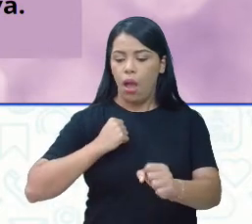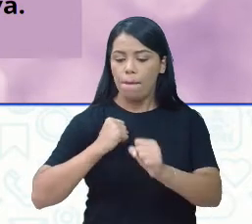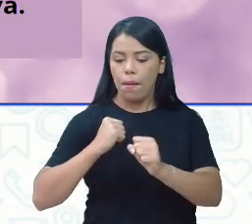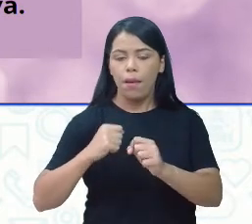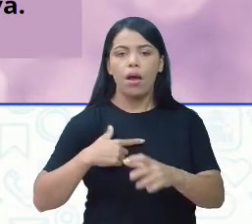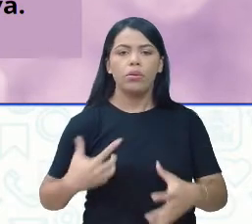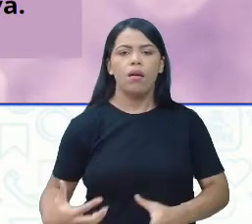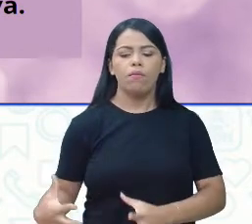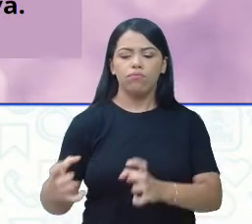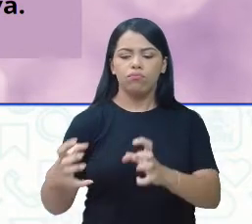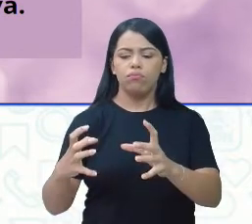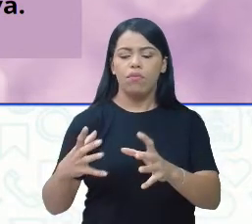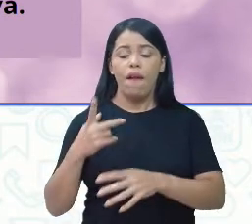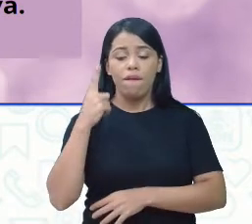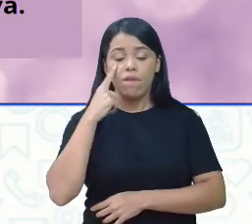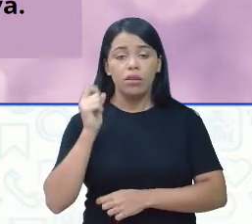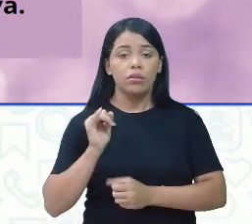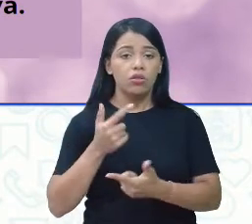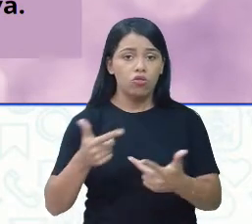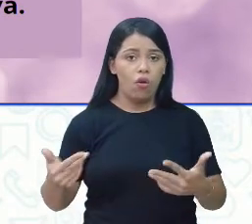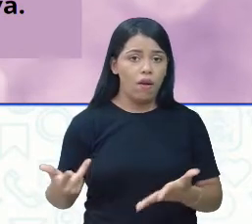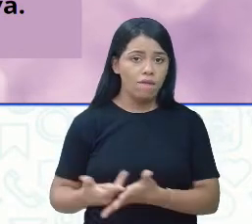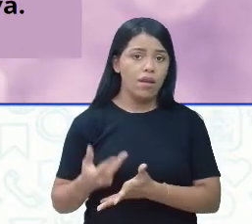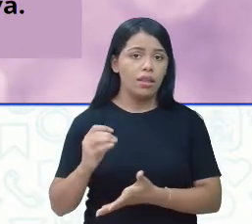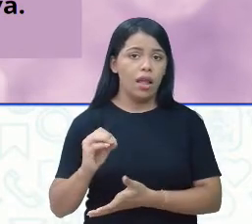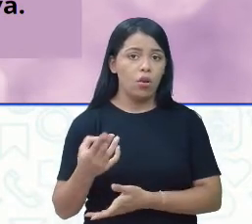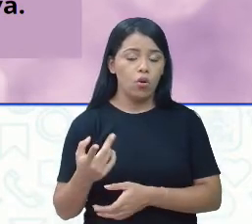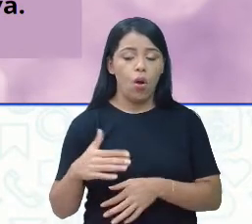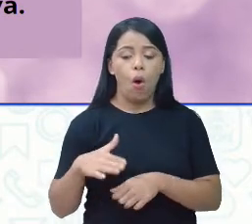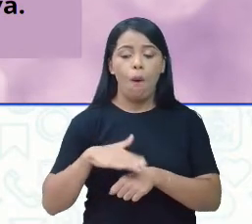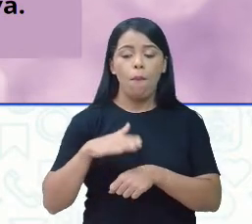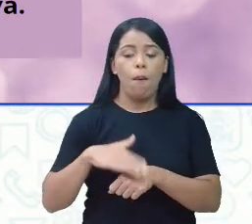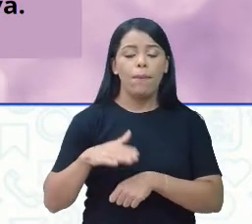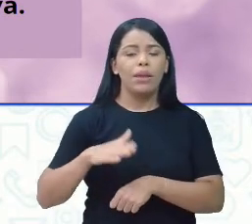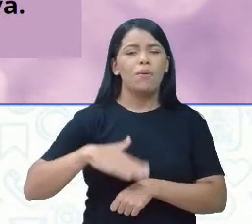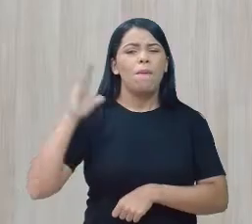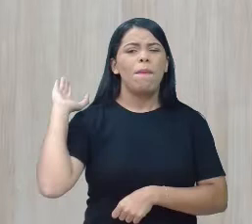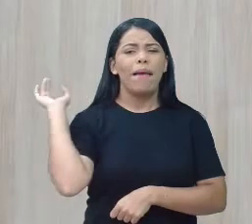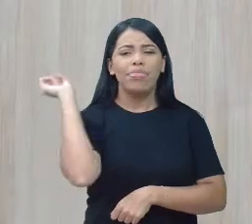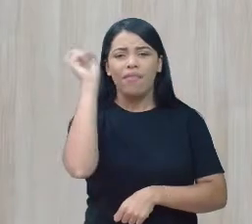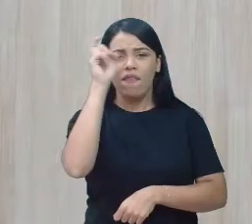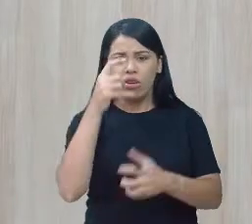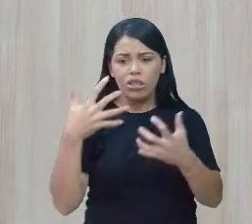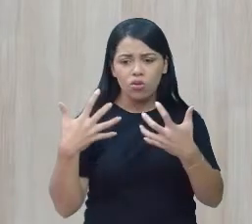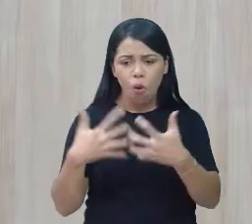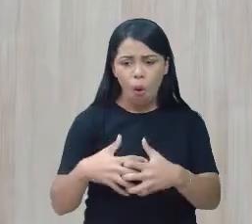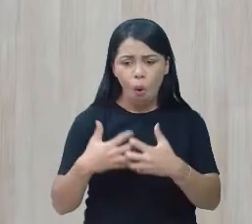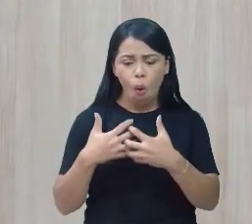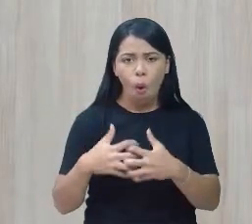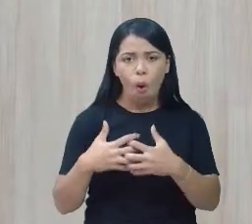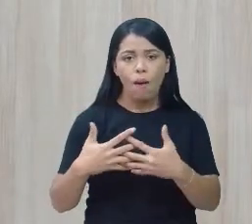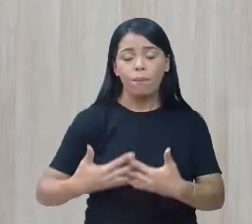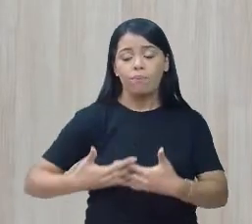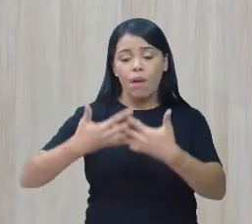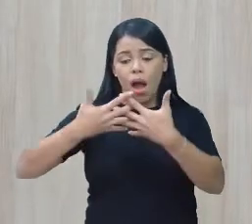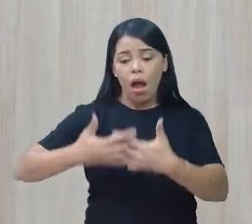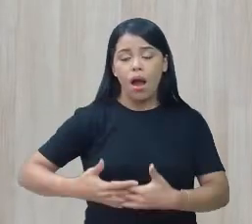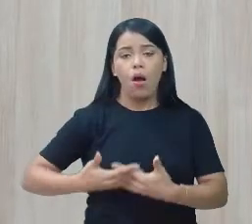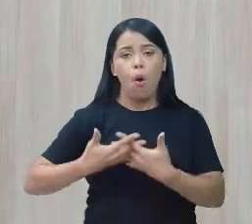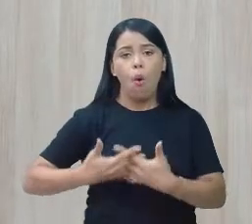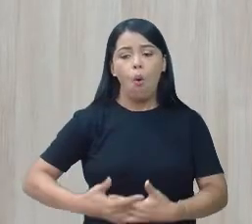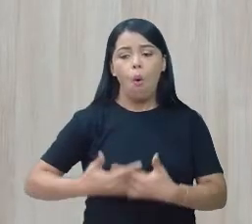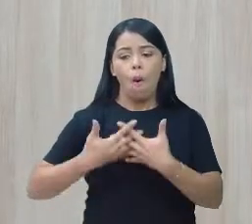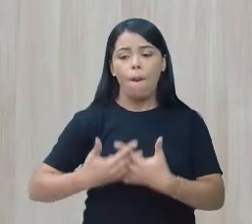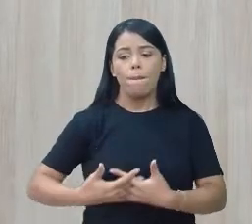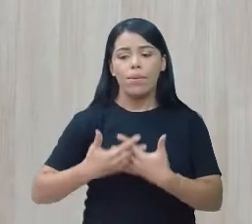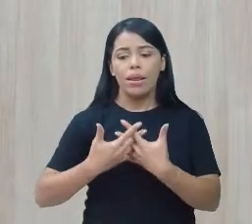de confrontar as verdades dos fatos. É o momento mais tenso da narrativa, tá certo? É o momento em que normalmente as verdades se